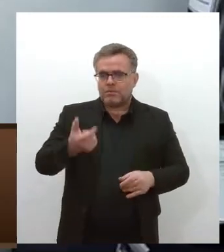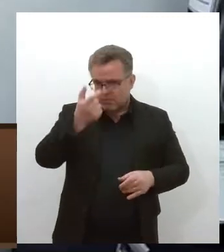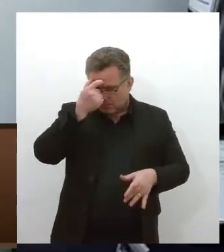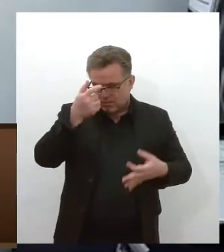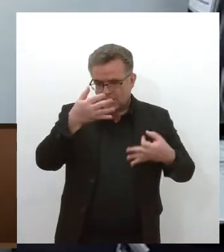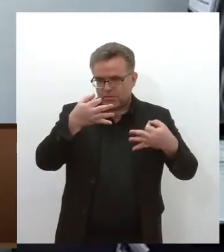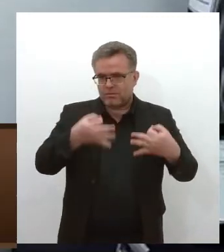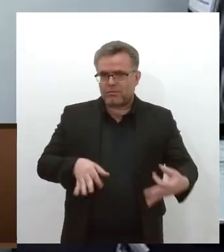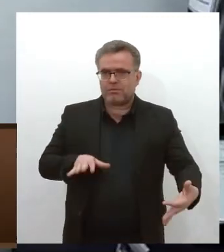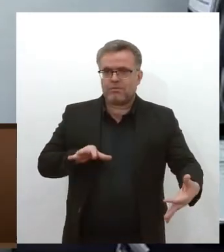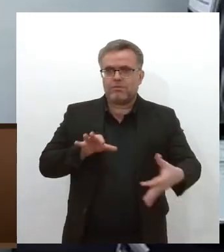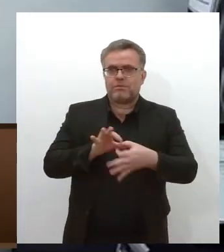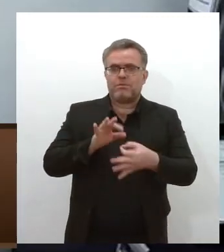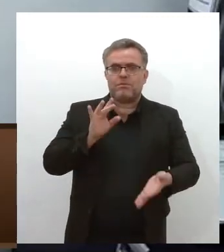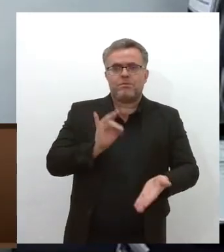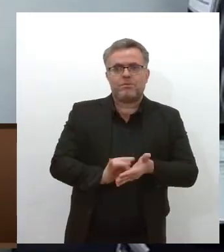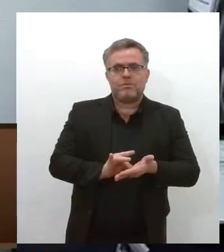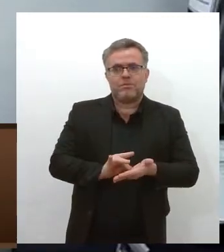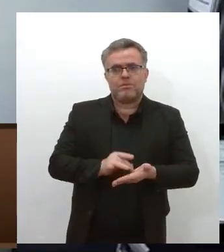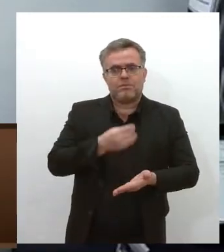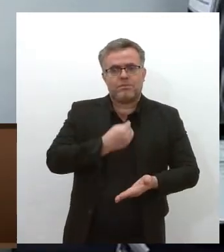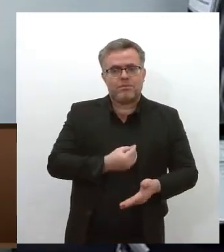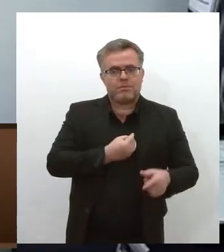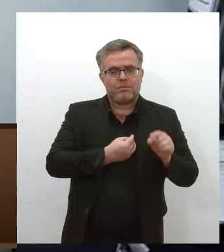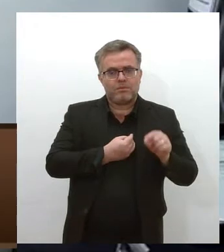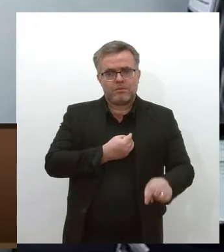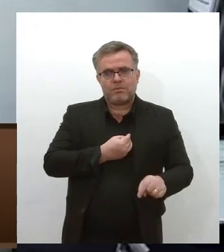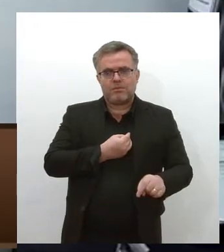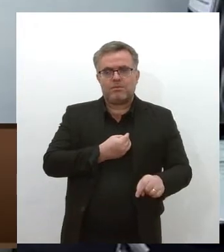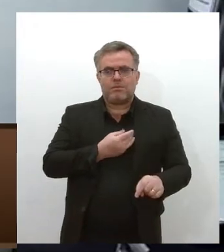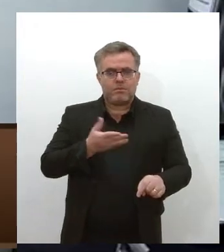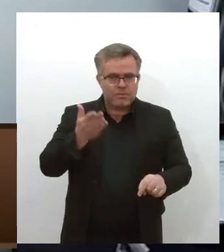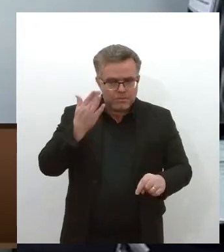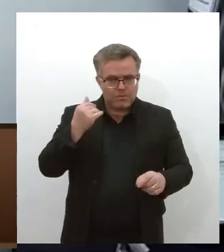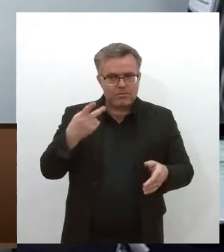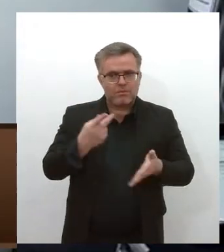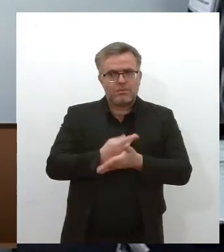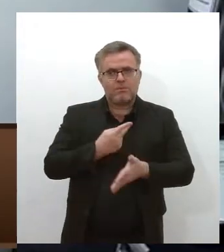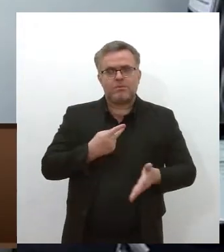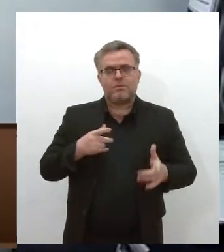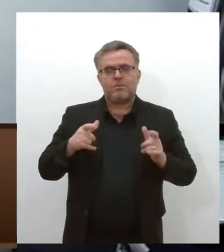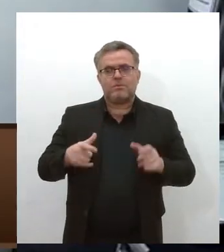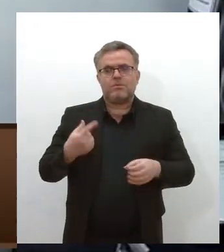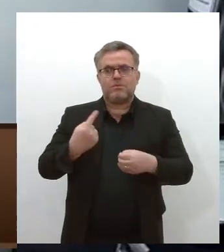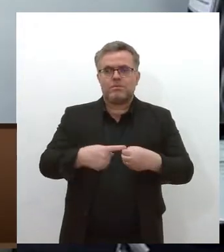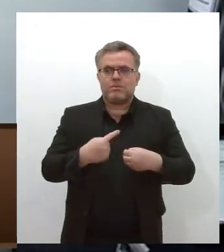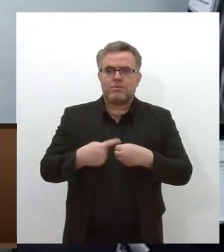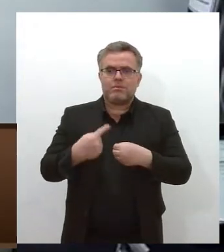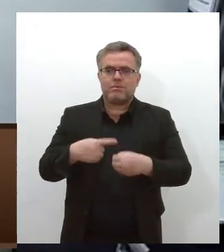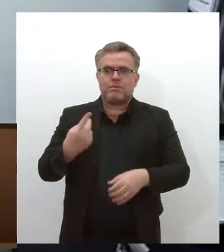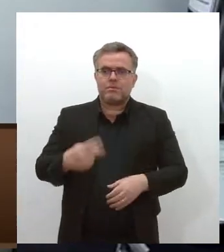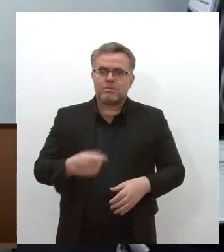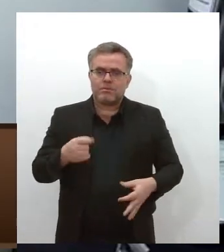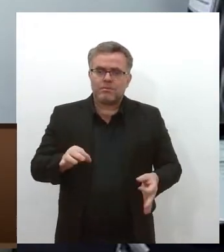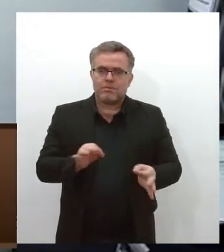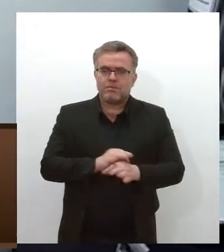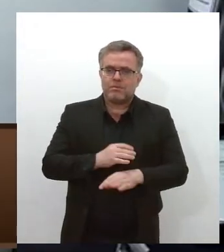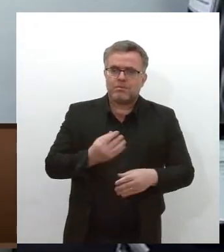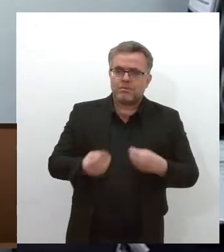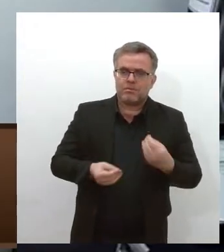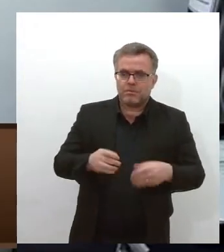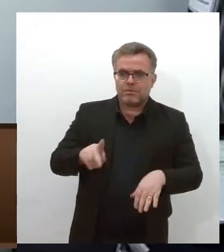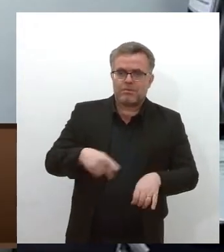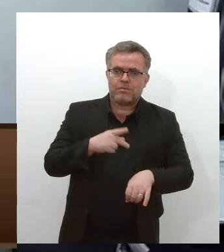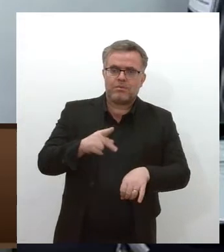realidade local. Saber o que está acontecendo tanto no seu município, quanto no seu estado, quanto no país, e a